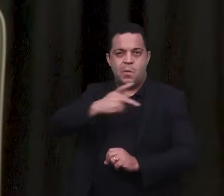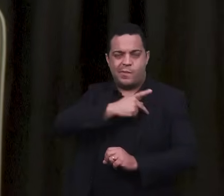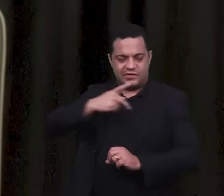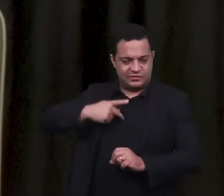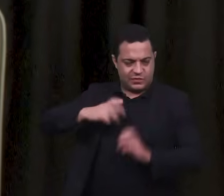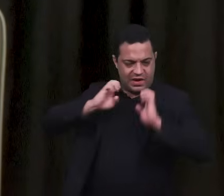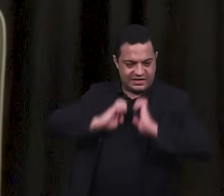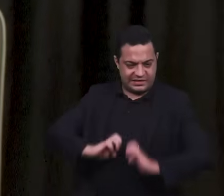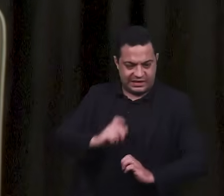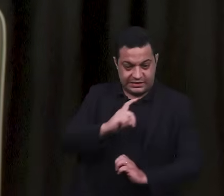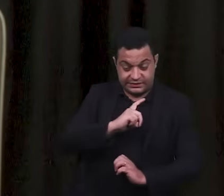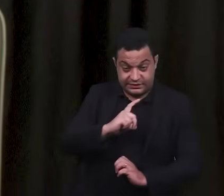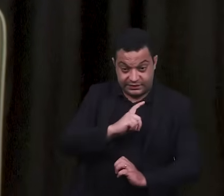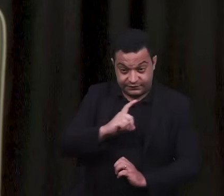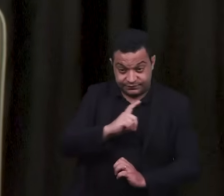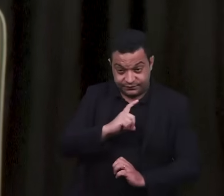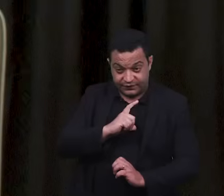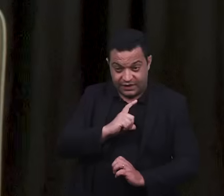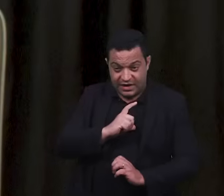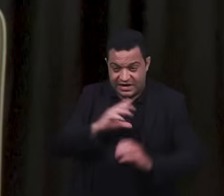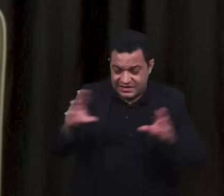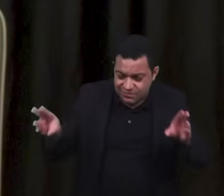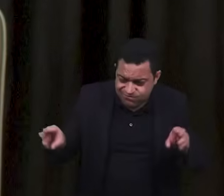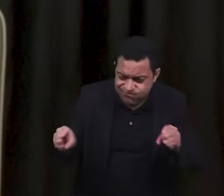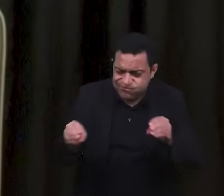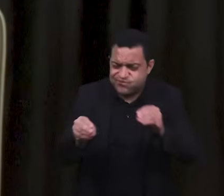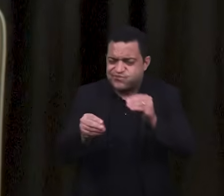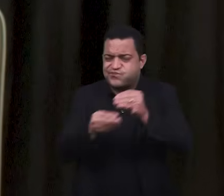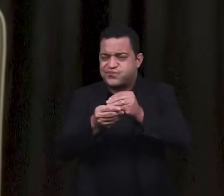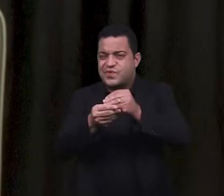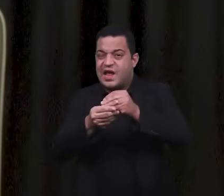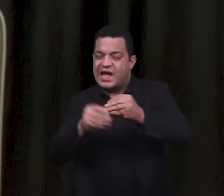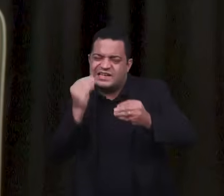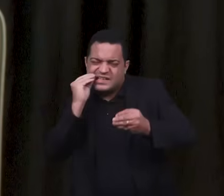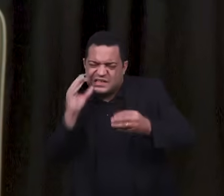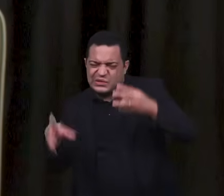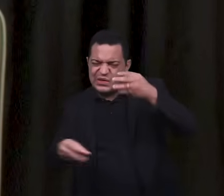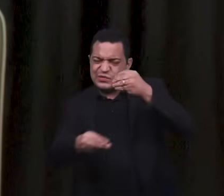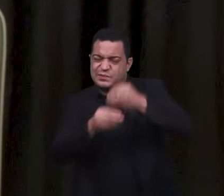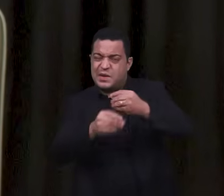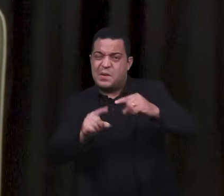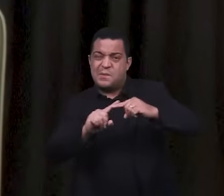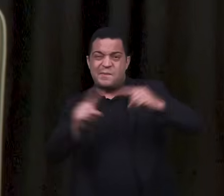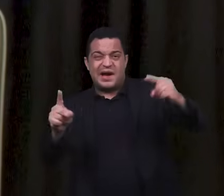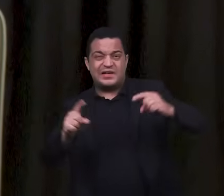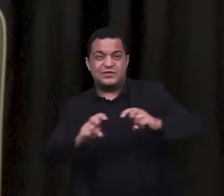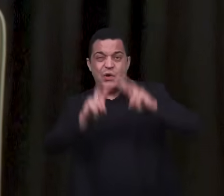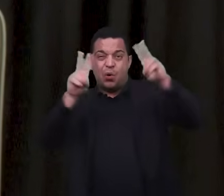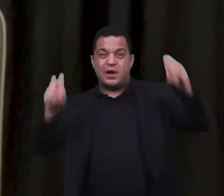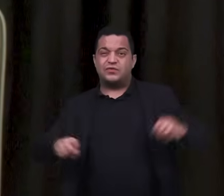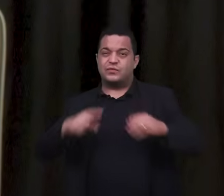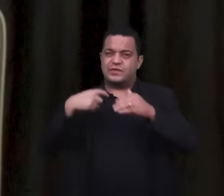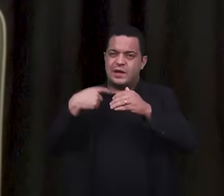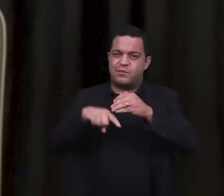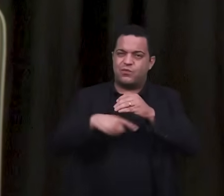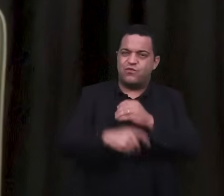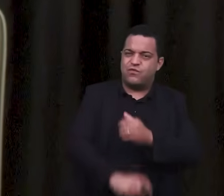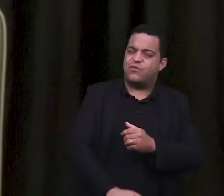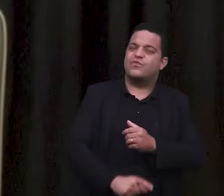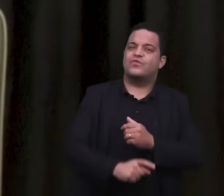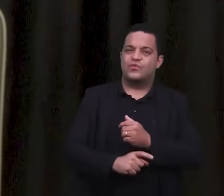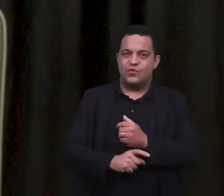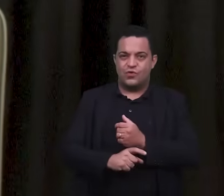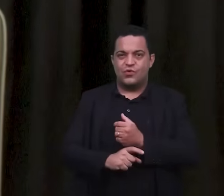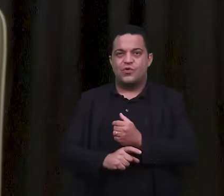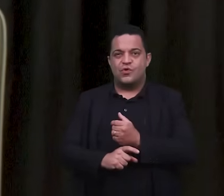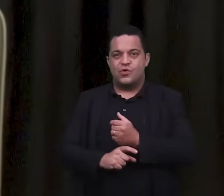no ministério do pastor, onde aqui podemos fazer essa abordagem que é muito ampla e é muito especial, da questão